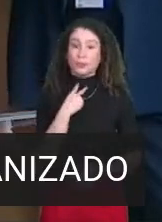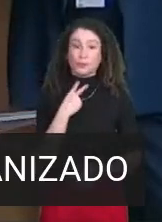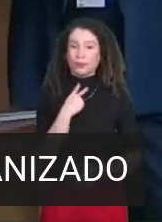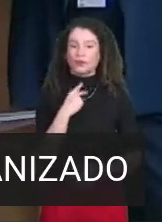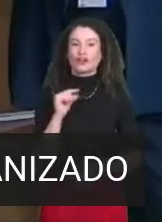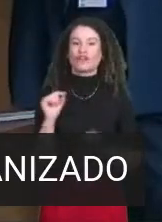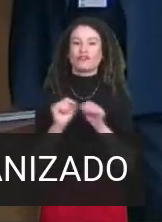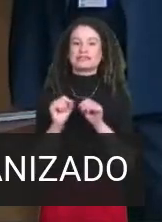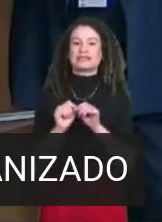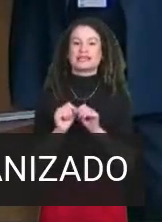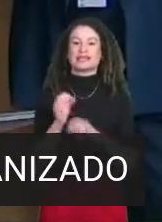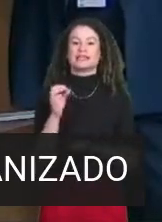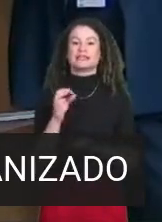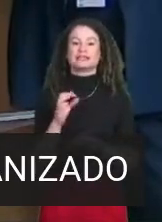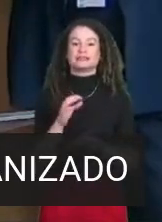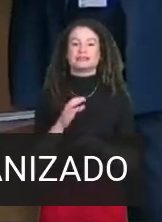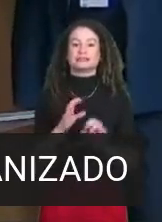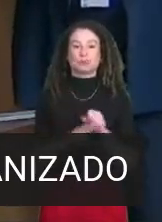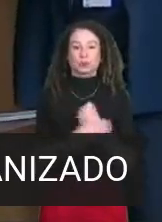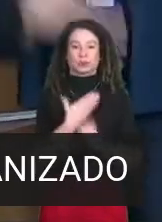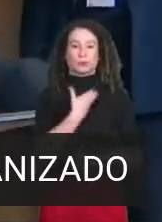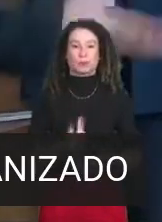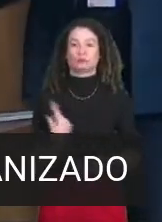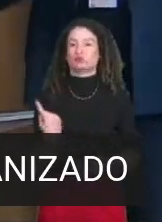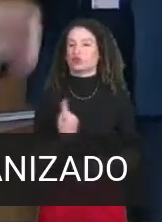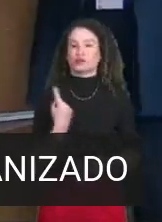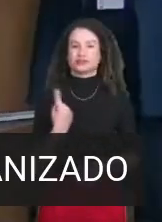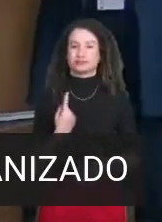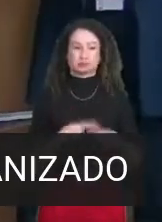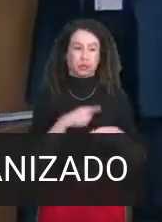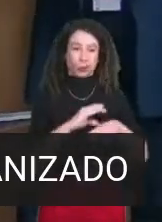fazer segurança pública sozinho, porque a Constituição impede.